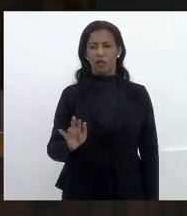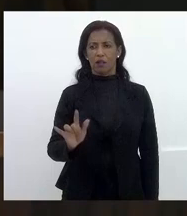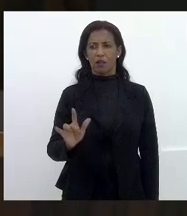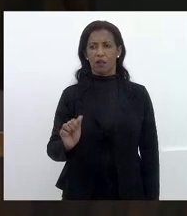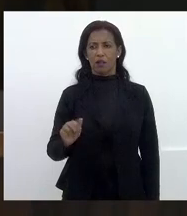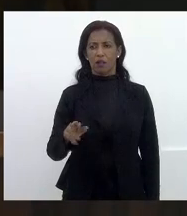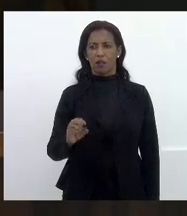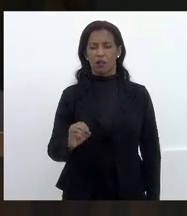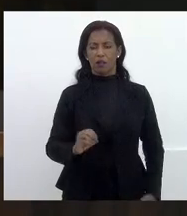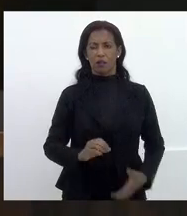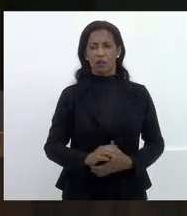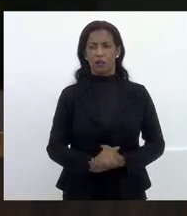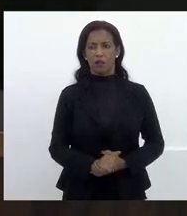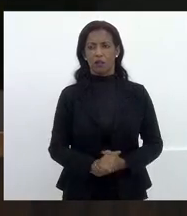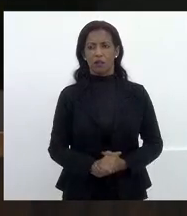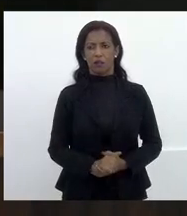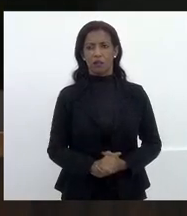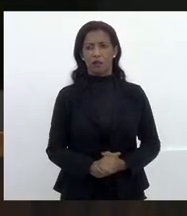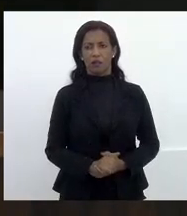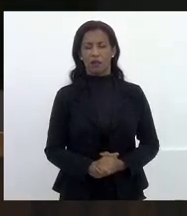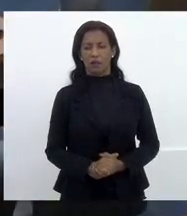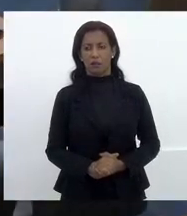é deixar